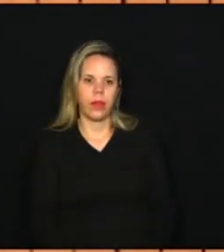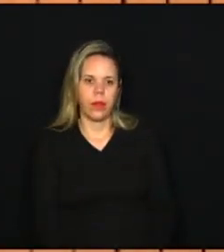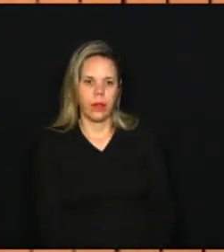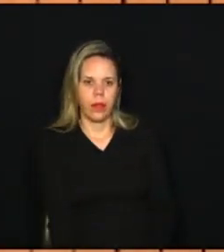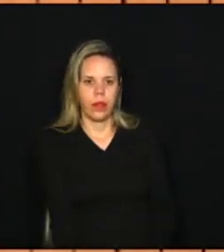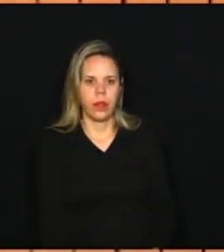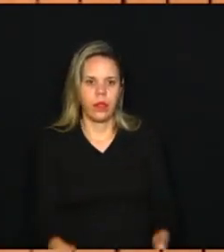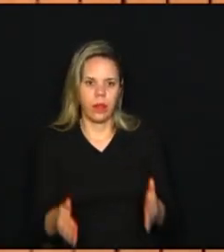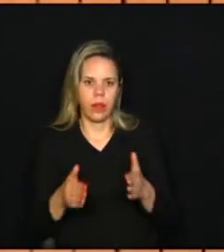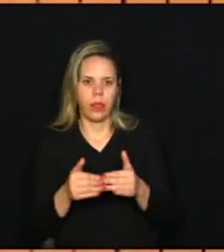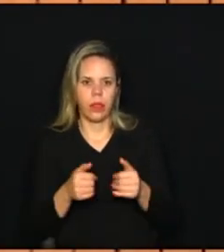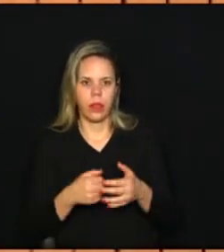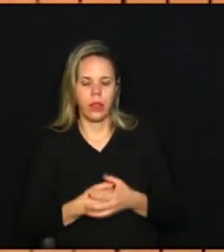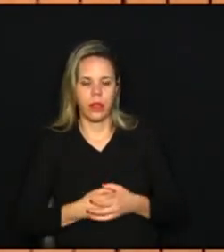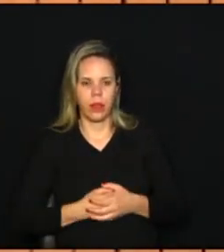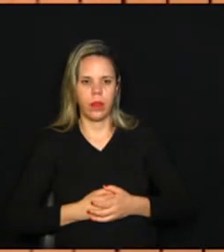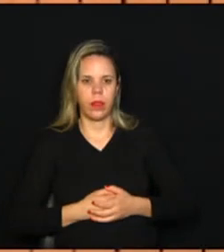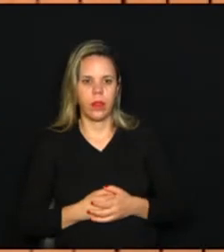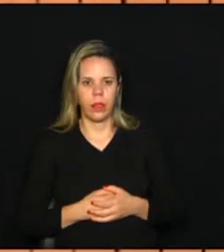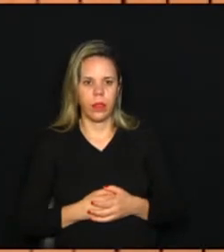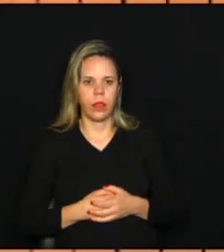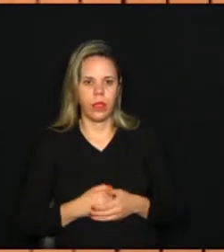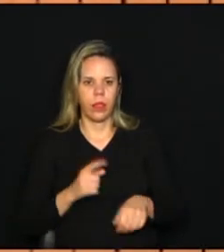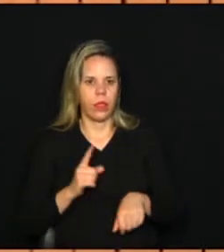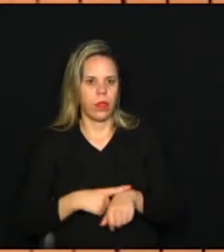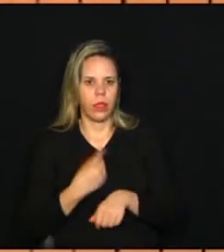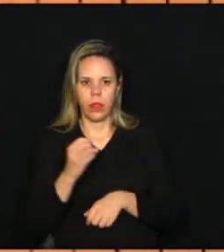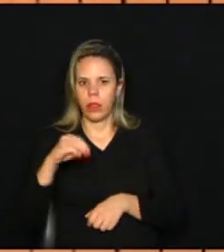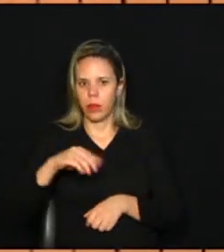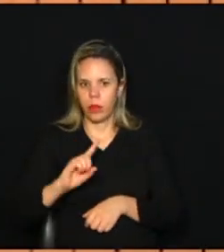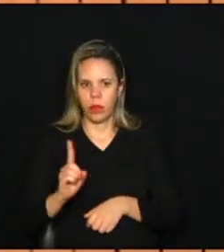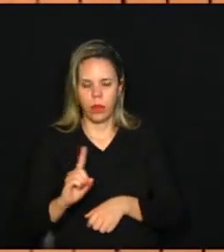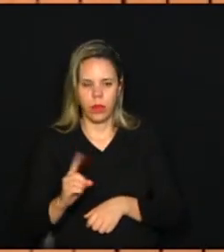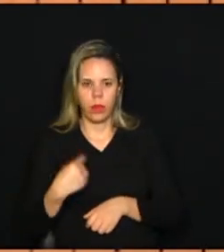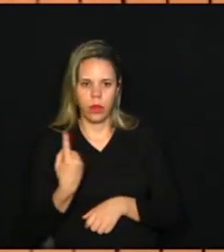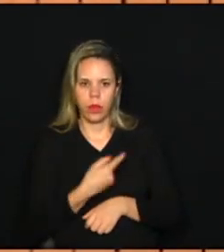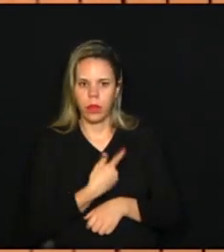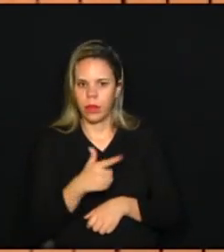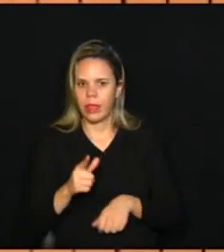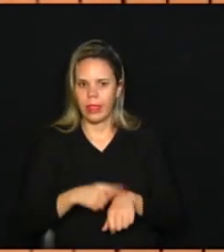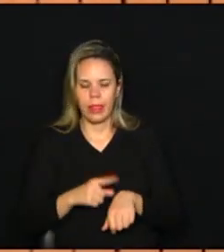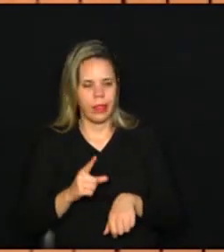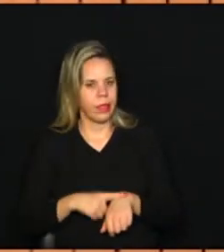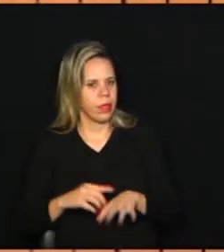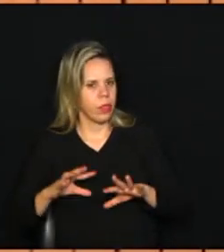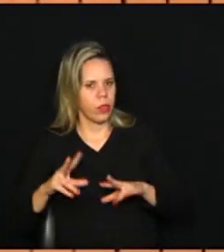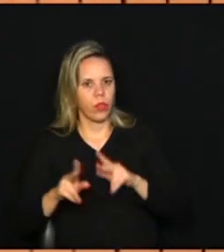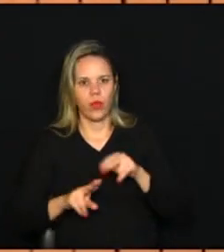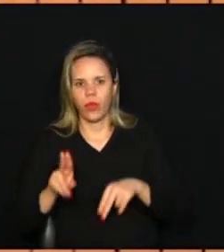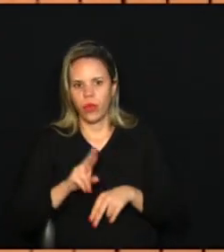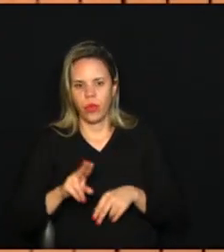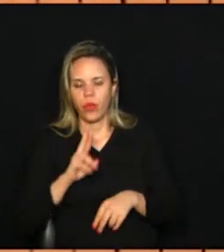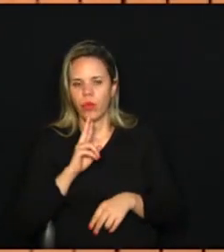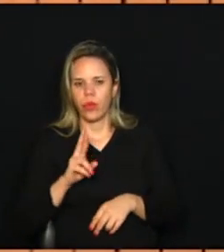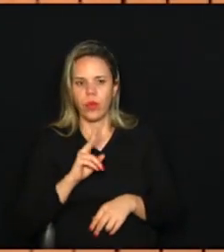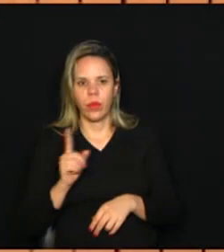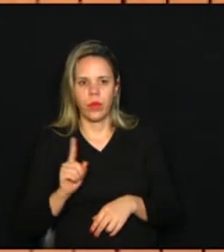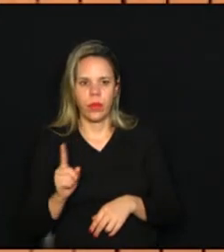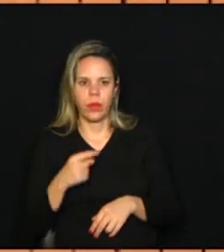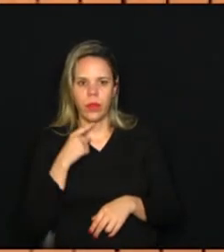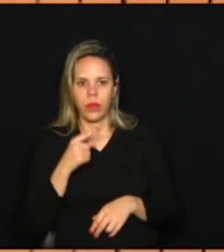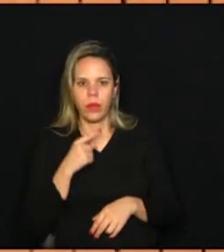vou pedir a gentileza de que não ultrapassem 10 minutos, porque senão nós não teremos tempo hábil para as respostas ou também